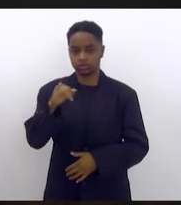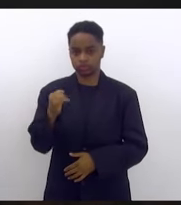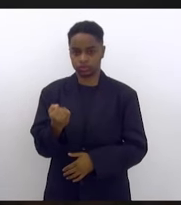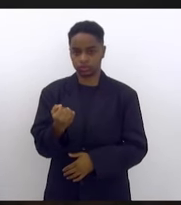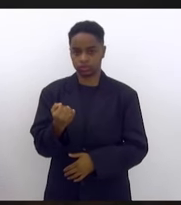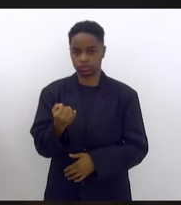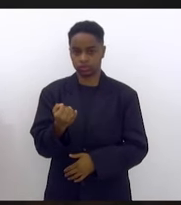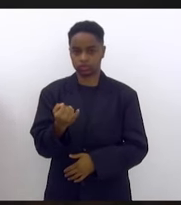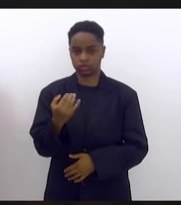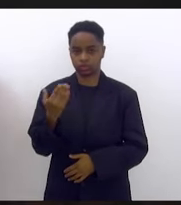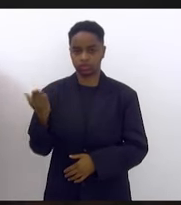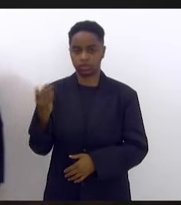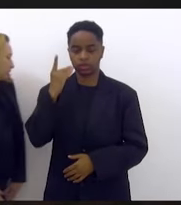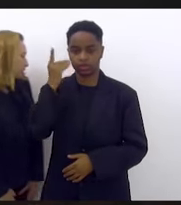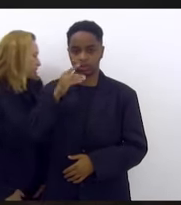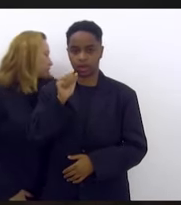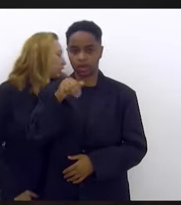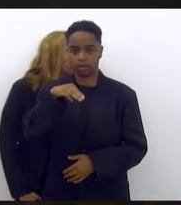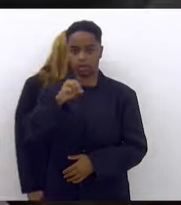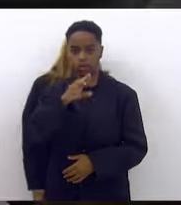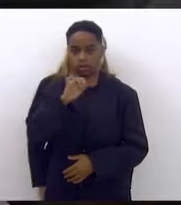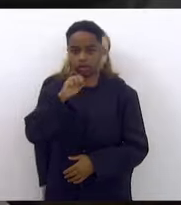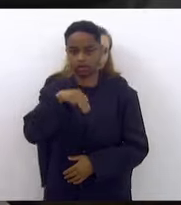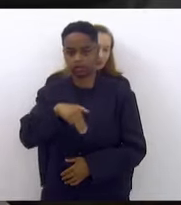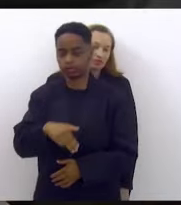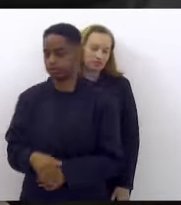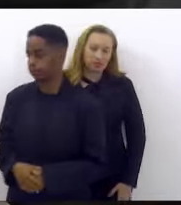Justiça, deputado Rodrigo Amorim.